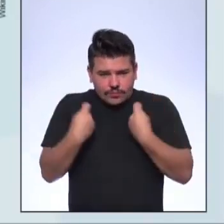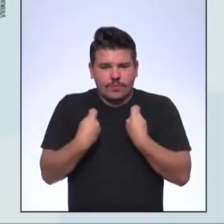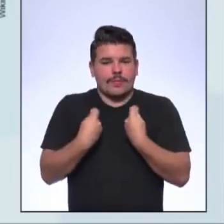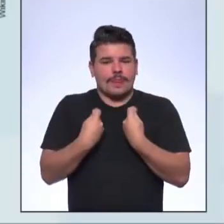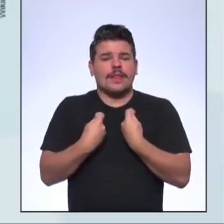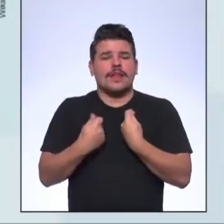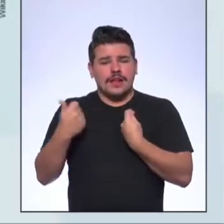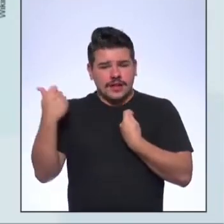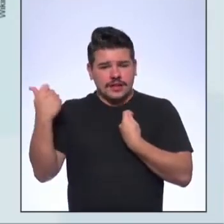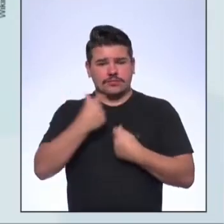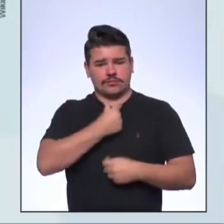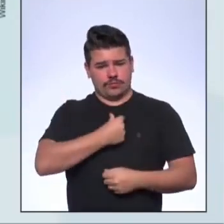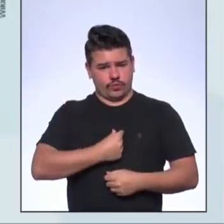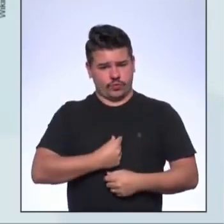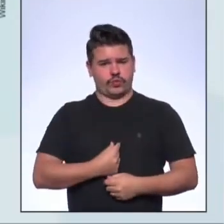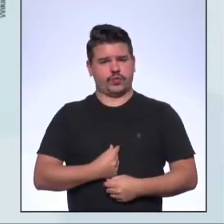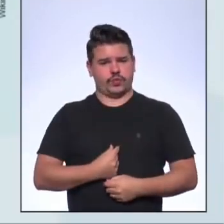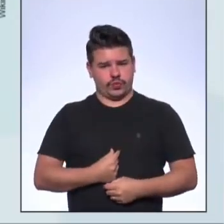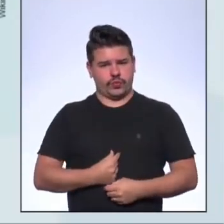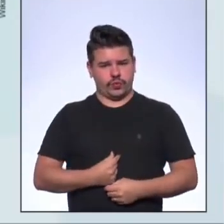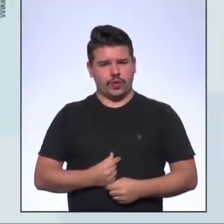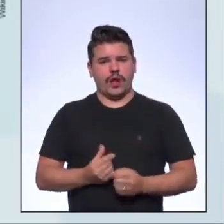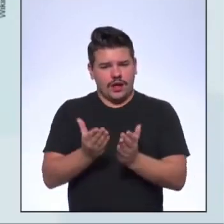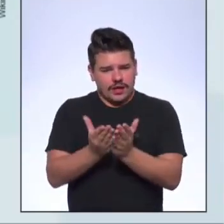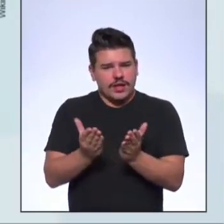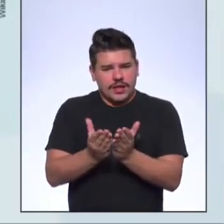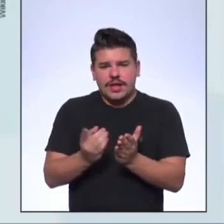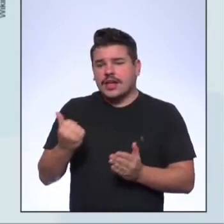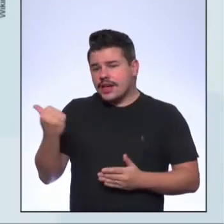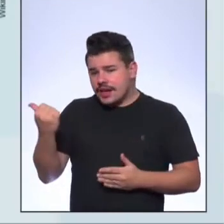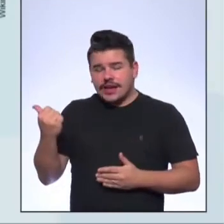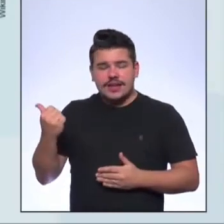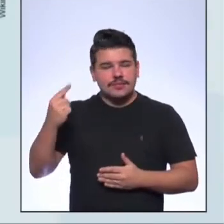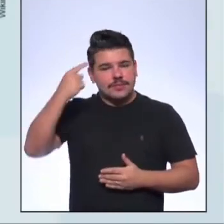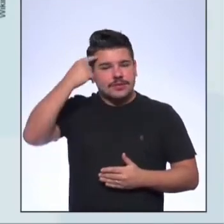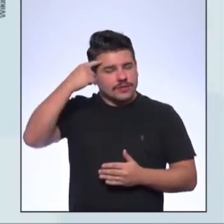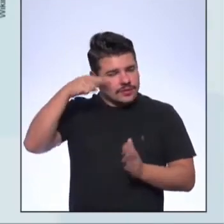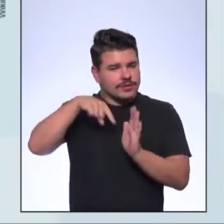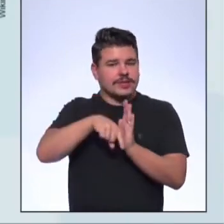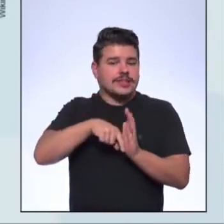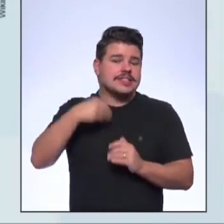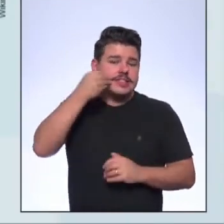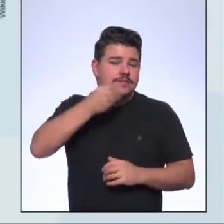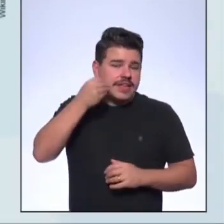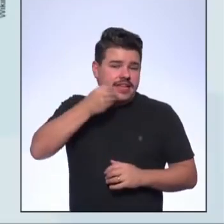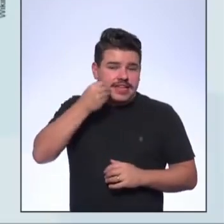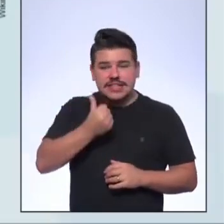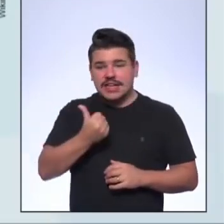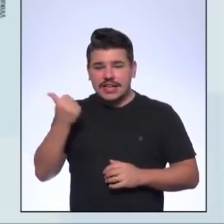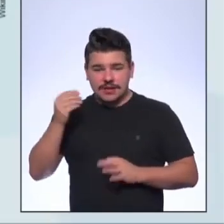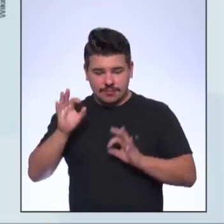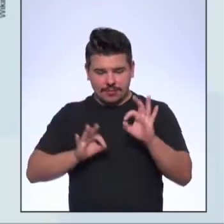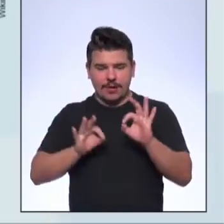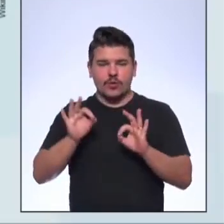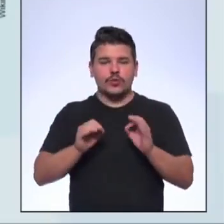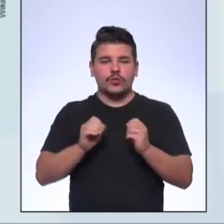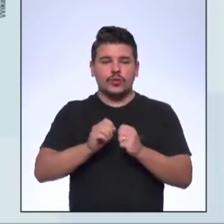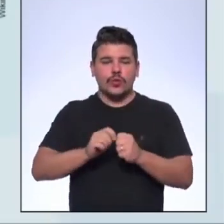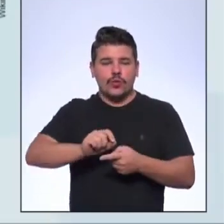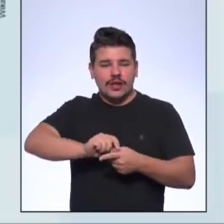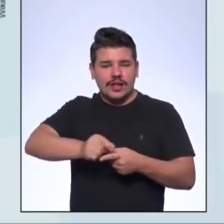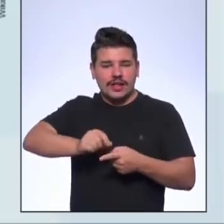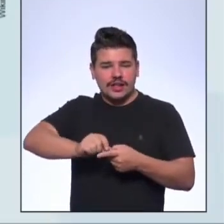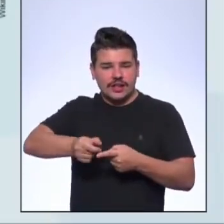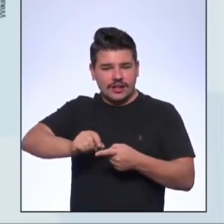ele conseguiu explicar esse princípio da hereditariedade através de experimentos que ele realizou com ervilhas, tá? Então a gente vai falar sobre